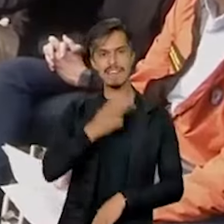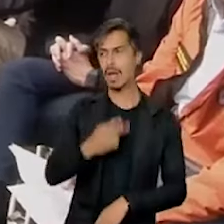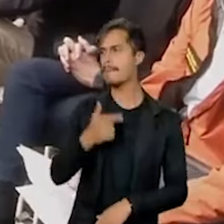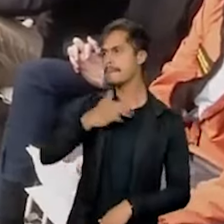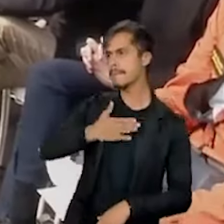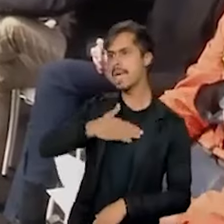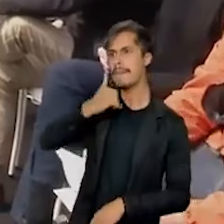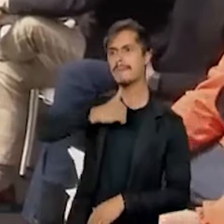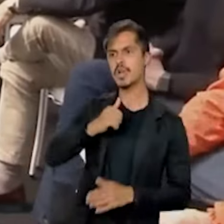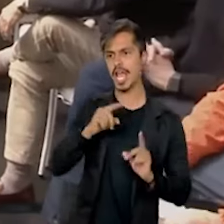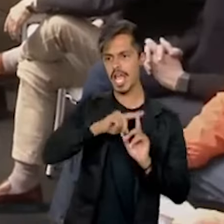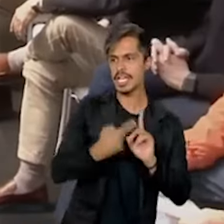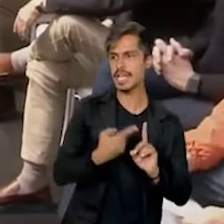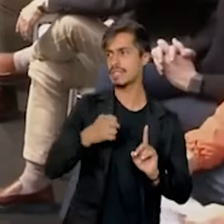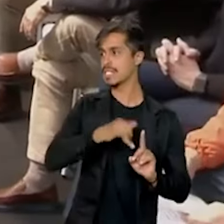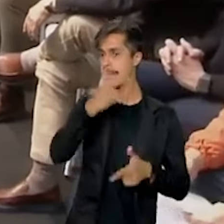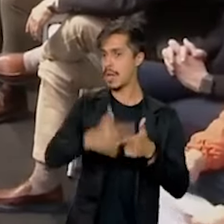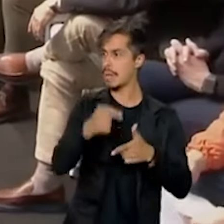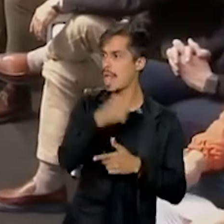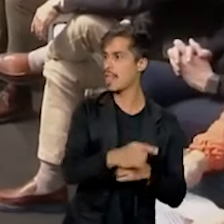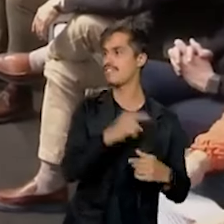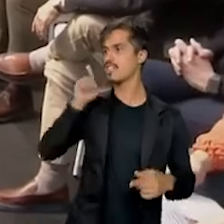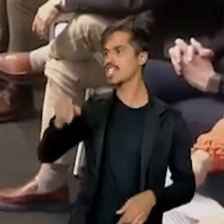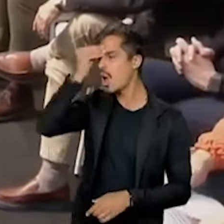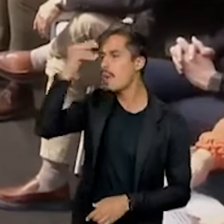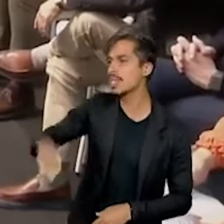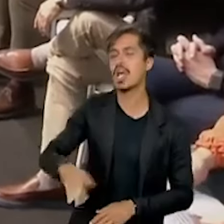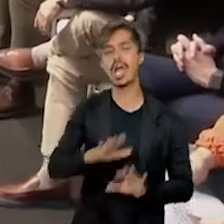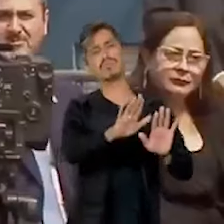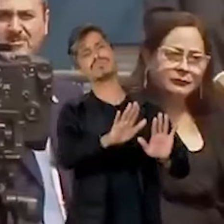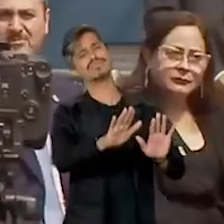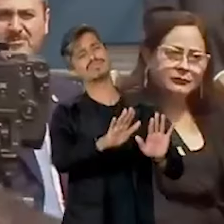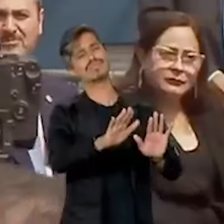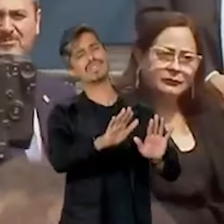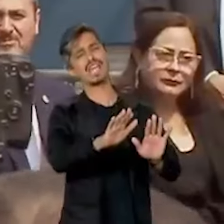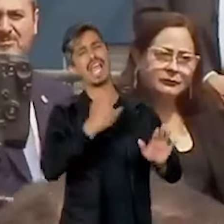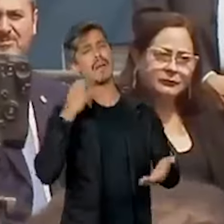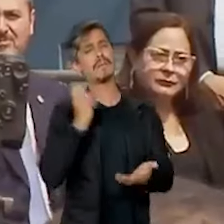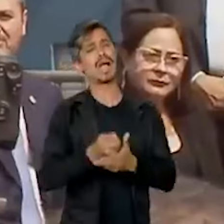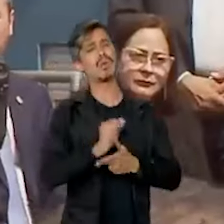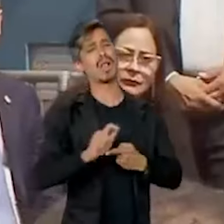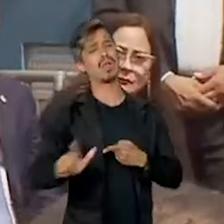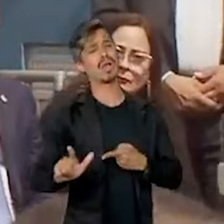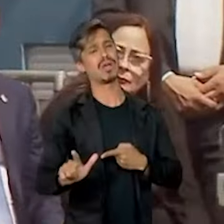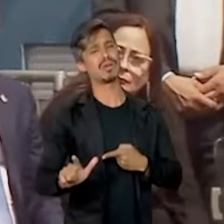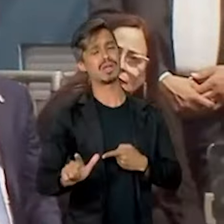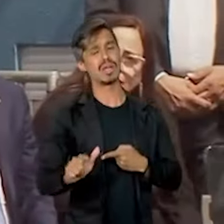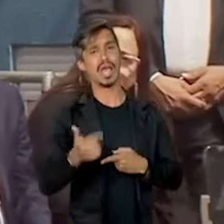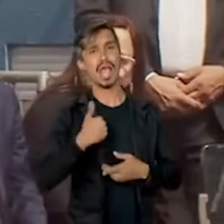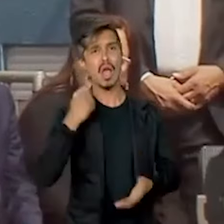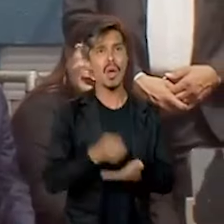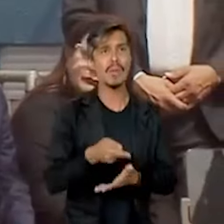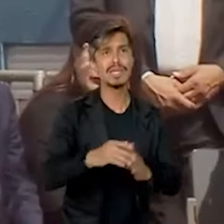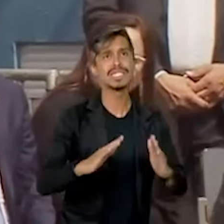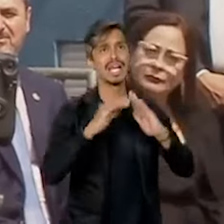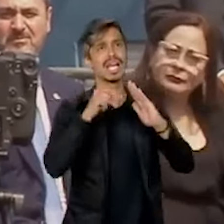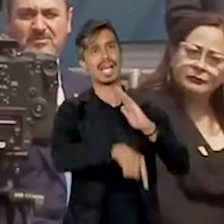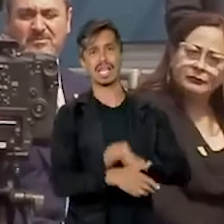Se acontecer um problema com ela, você é o culpado. Eu falei, cara, eu pago aluguel. Eu comprei essa